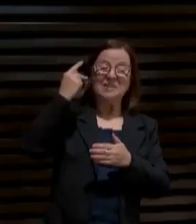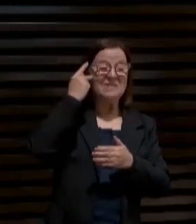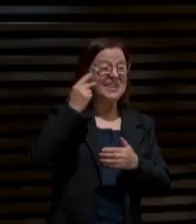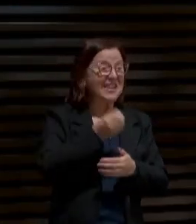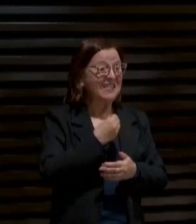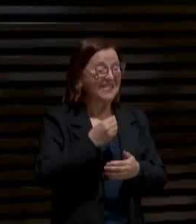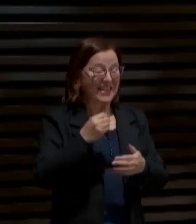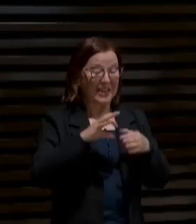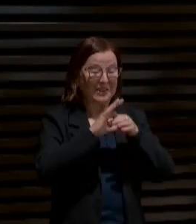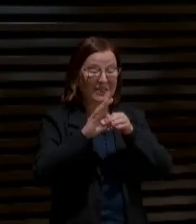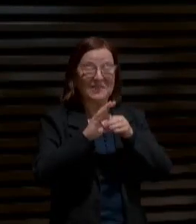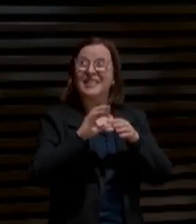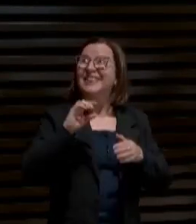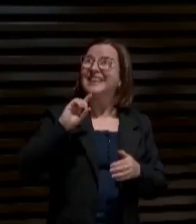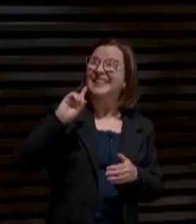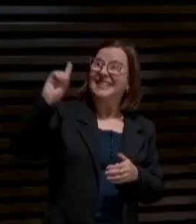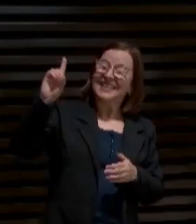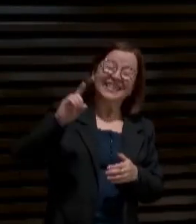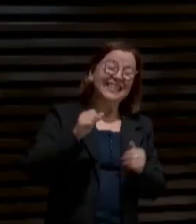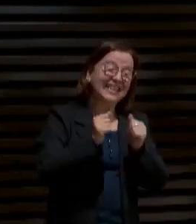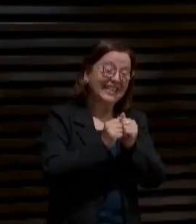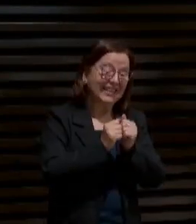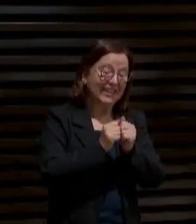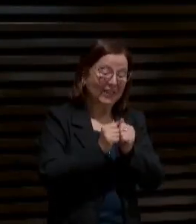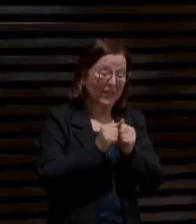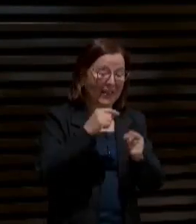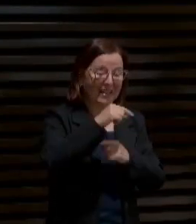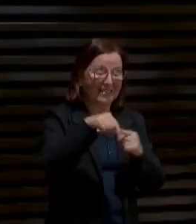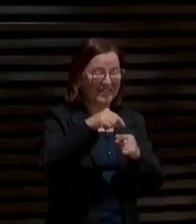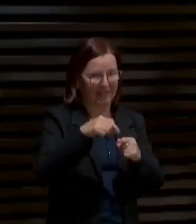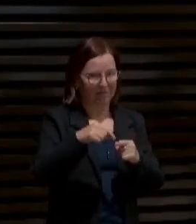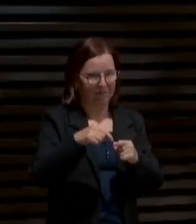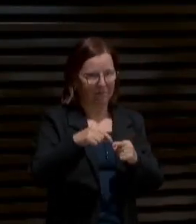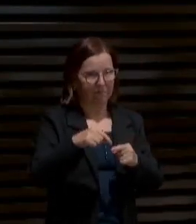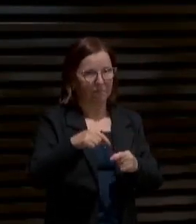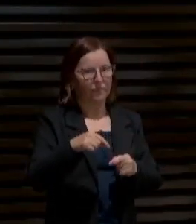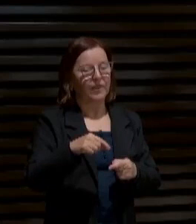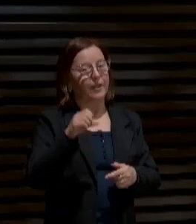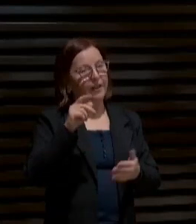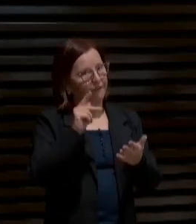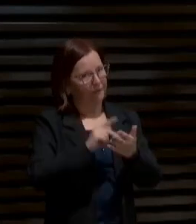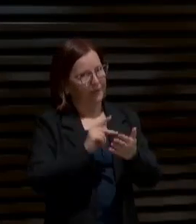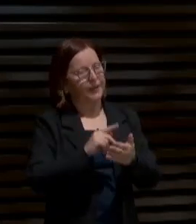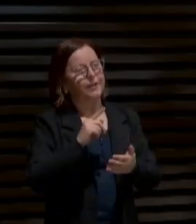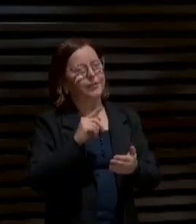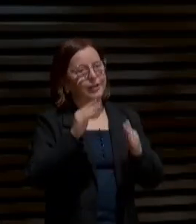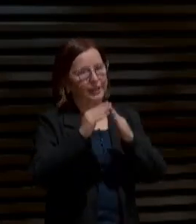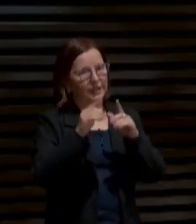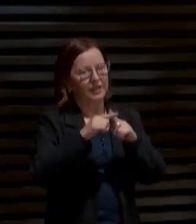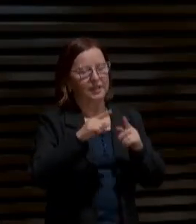ele e com o Santos é evidente que existem muitos problemas da igreja pois ela é constituída por